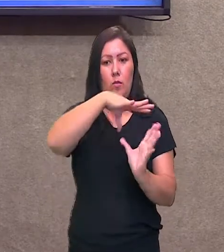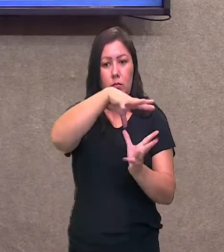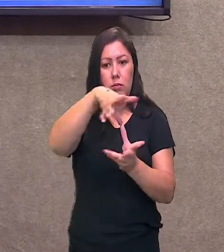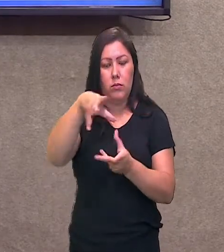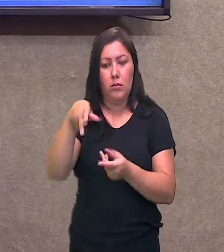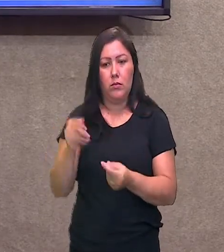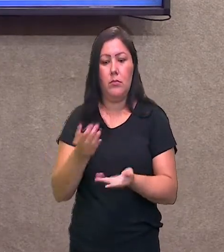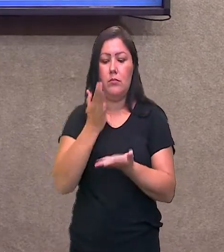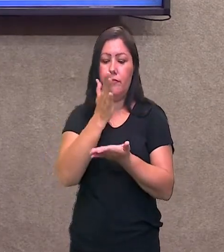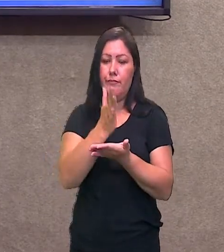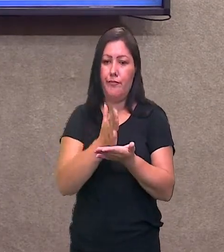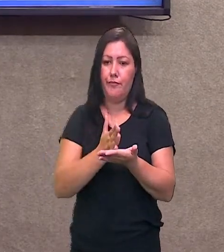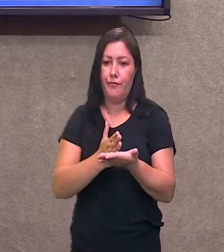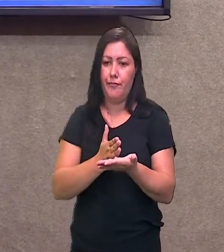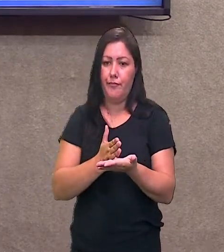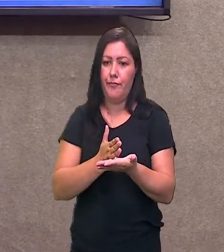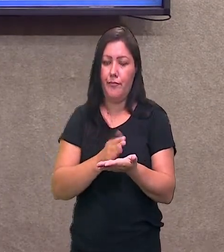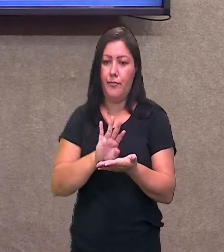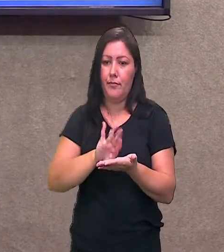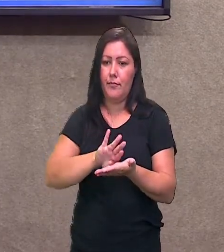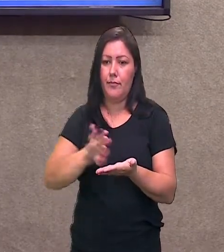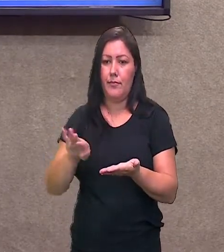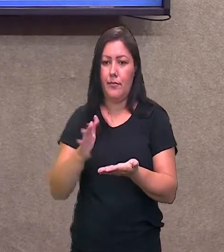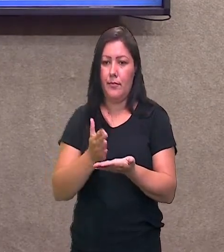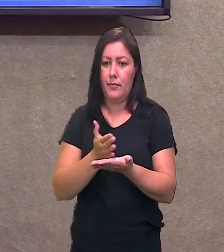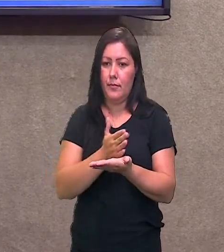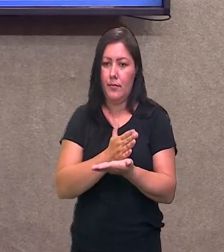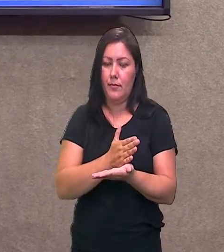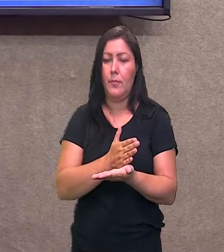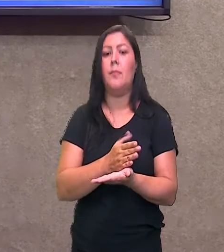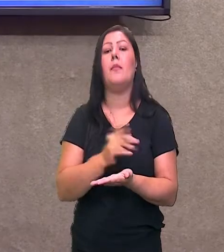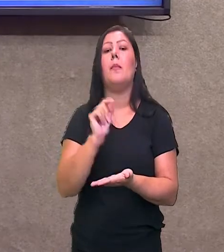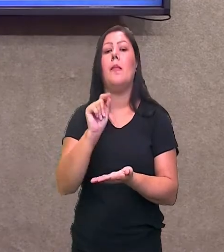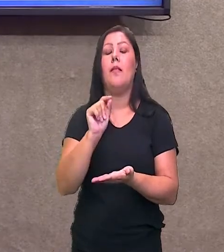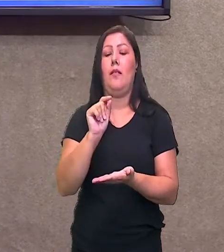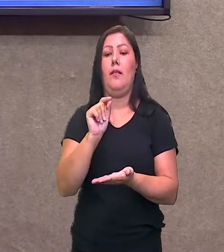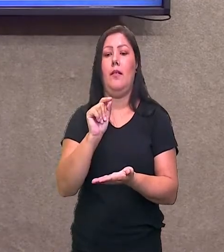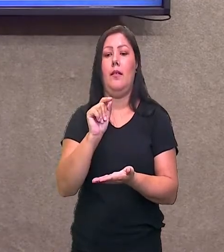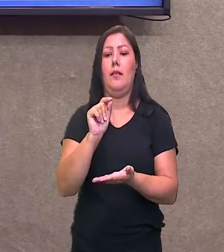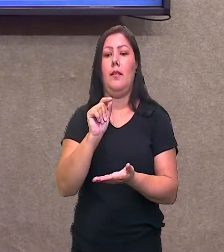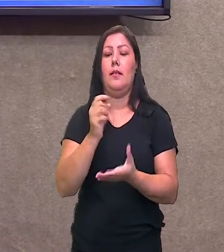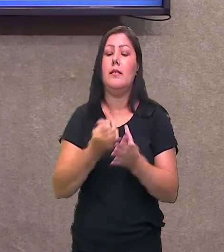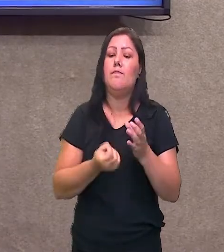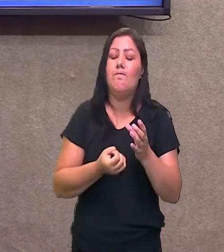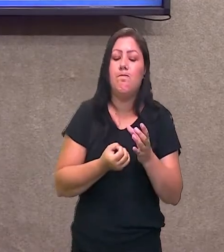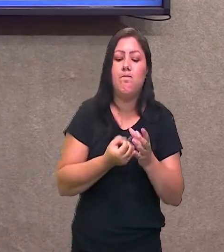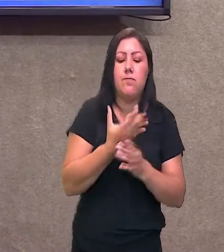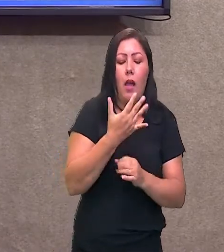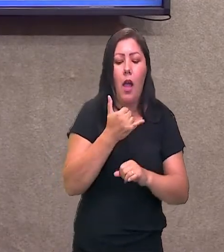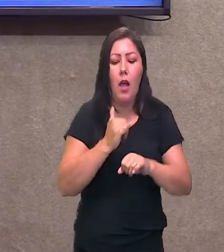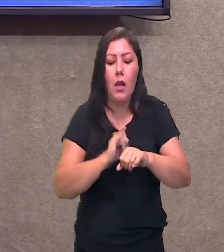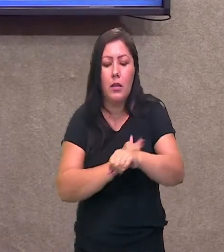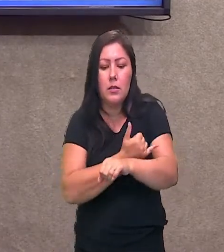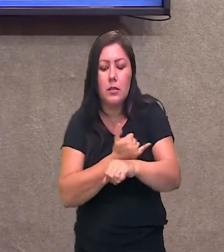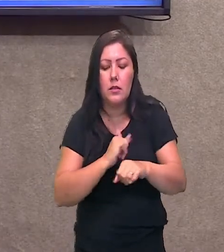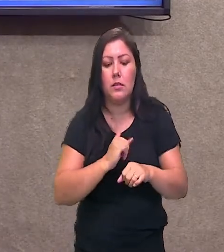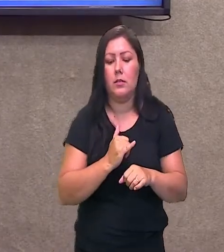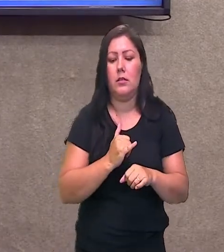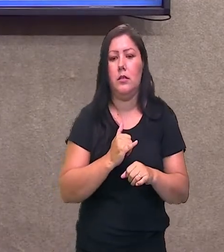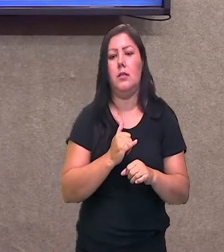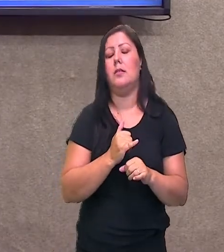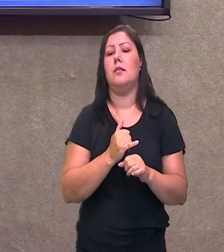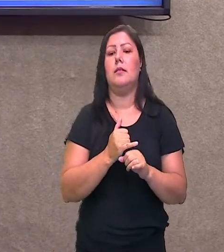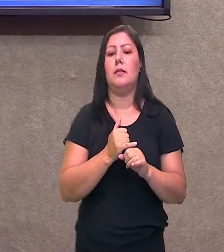separação, houve a necessidade de se criar organismos, organizações